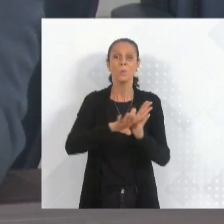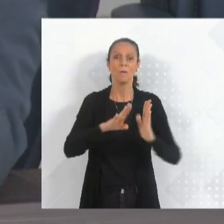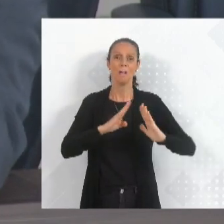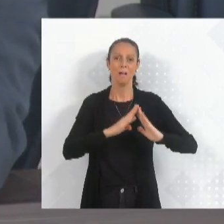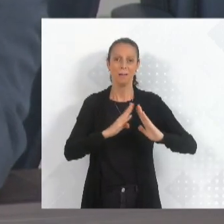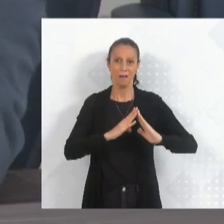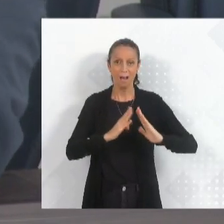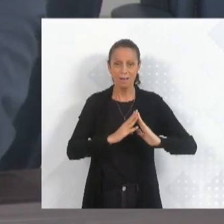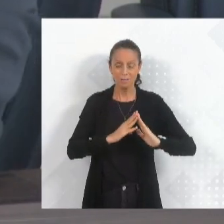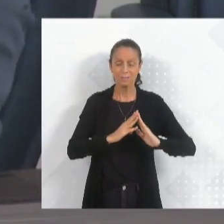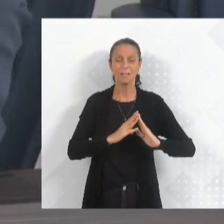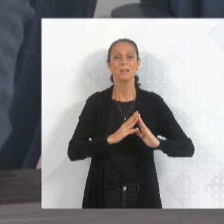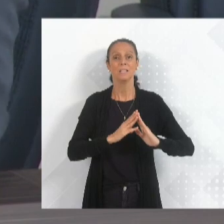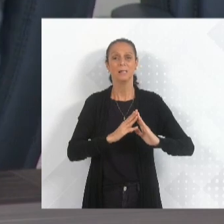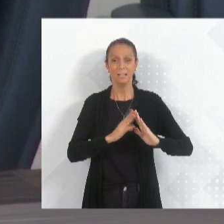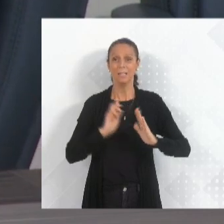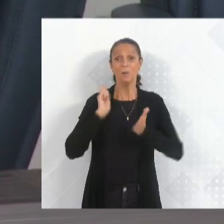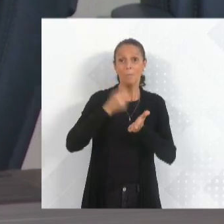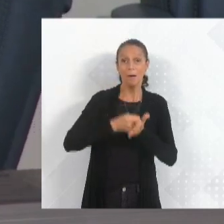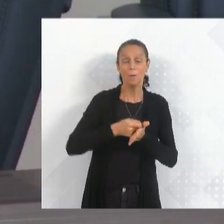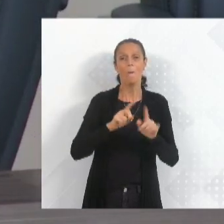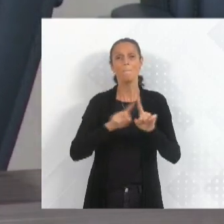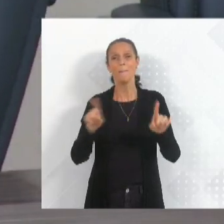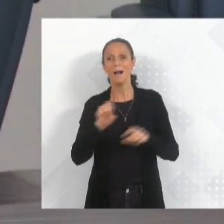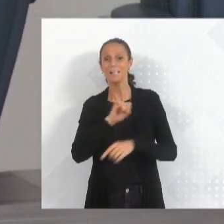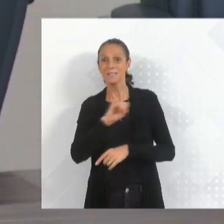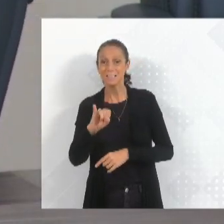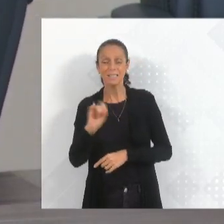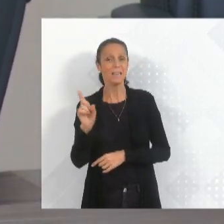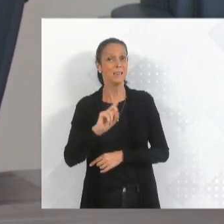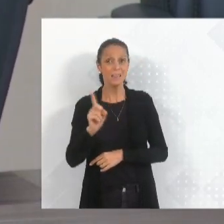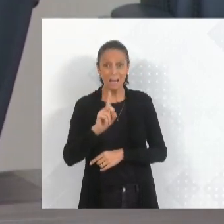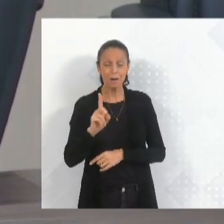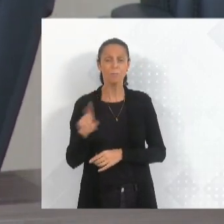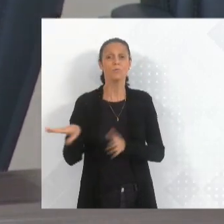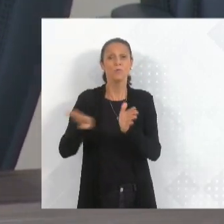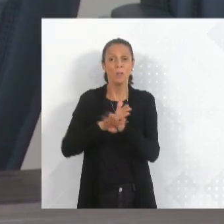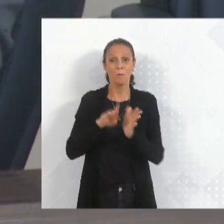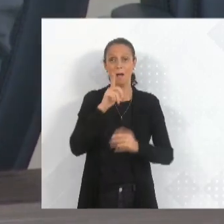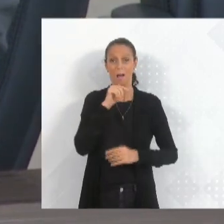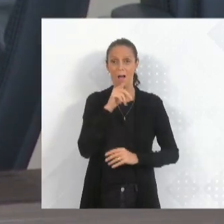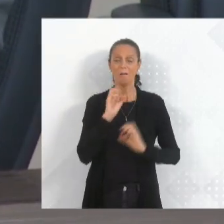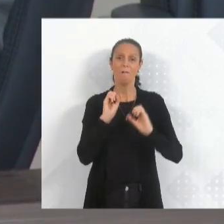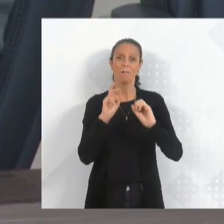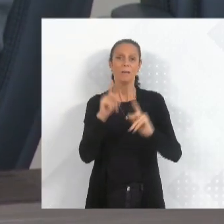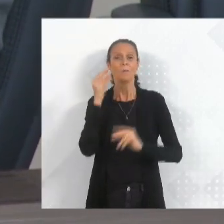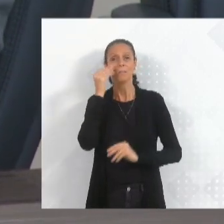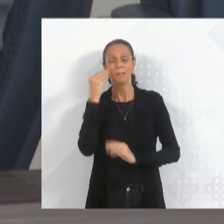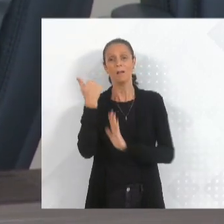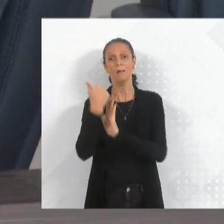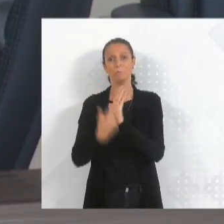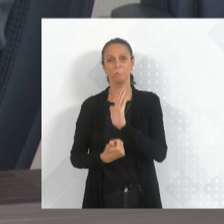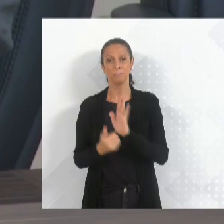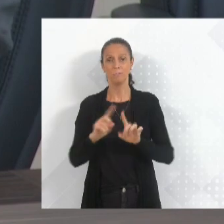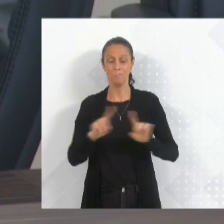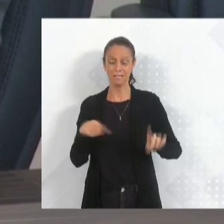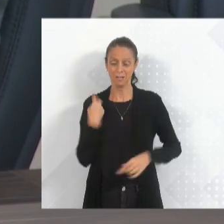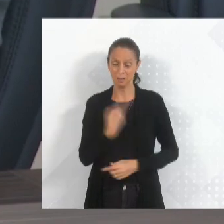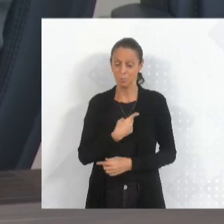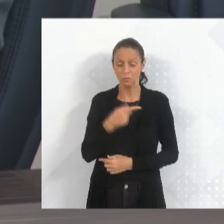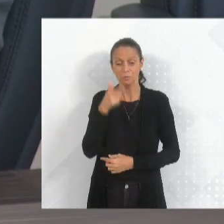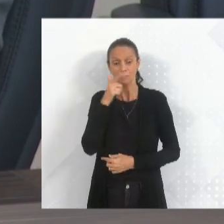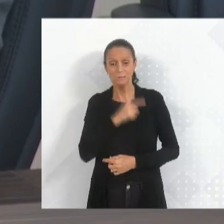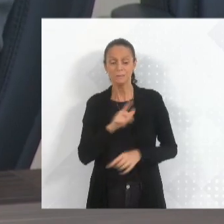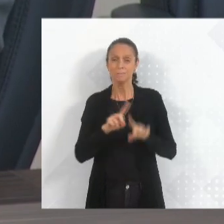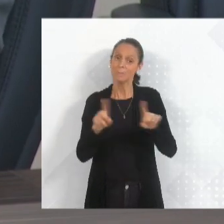acontece e é mensurável, o SAMAI faz o ressarcimento dessas famílias. Então, por isso que a gente não consegue chegar nessa conta, mas a gente está aberto para